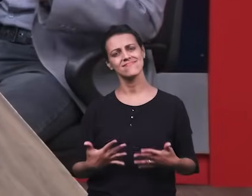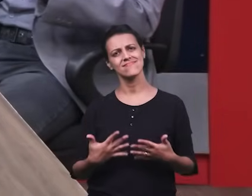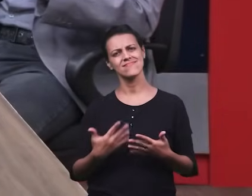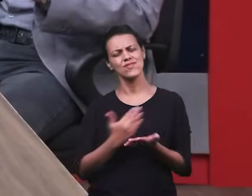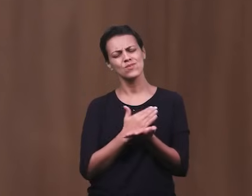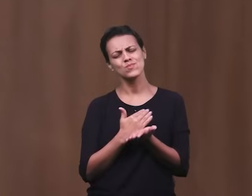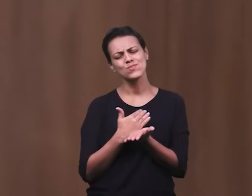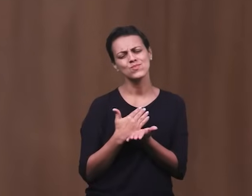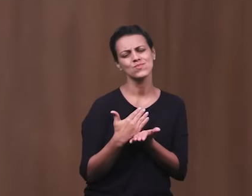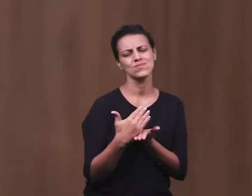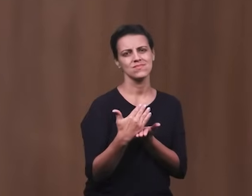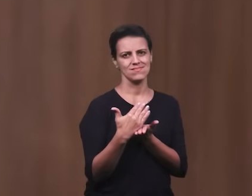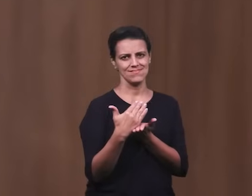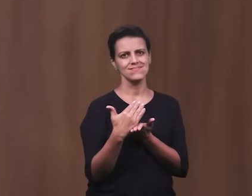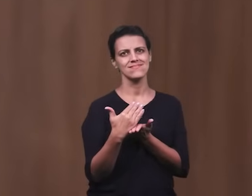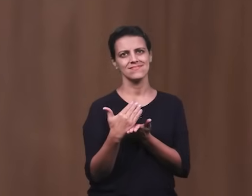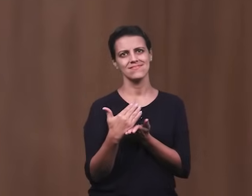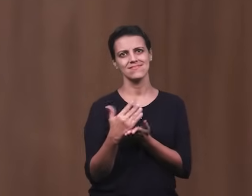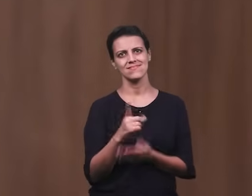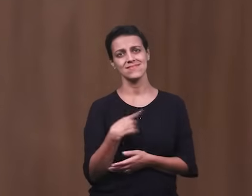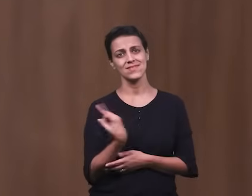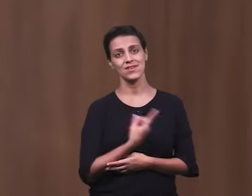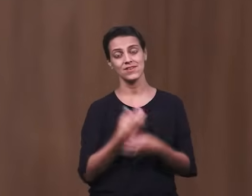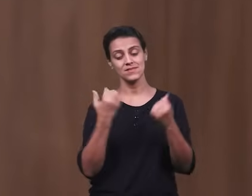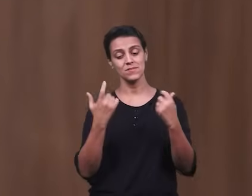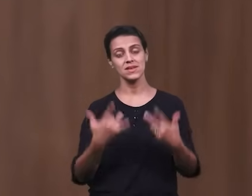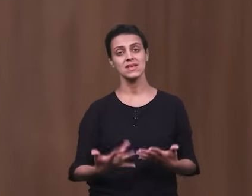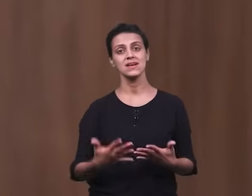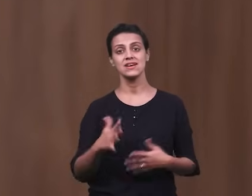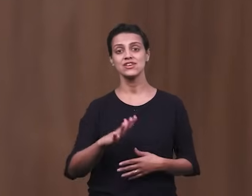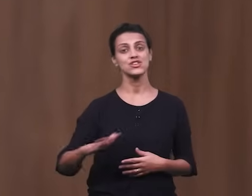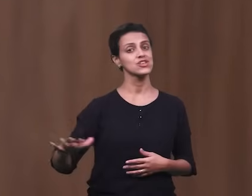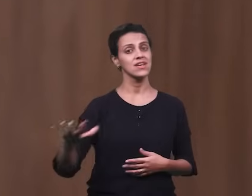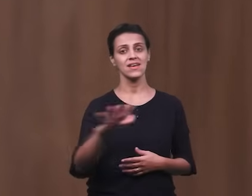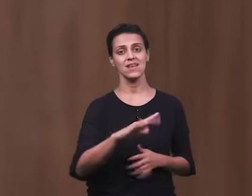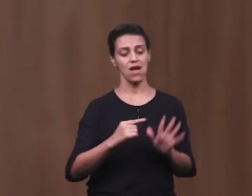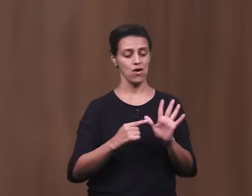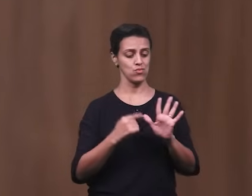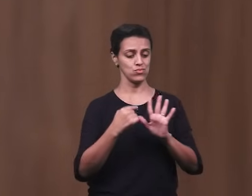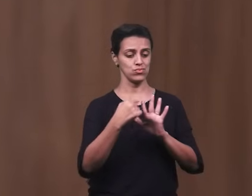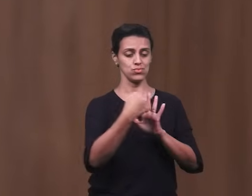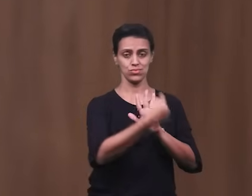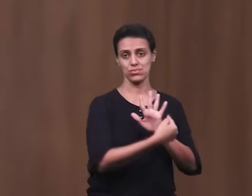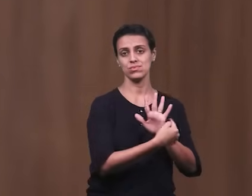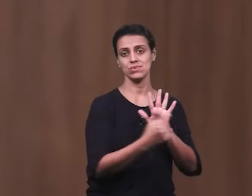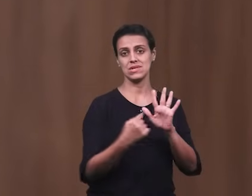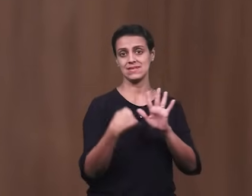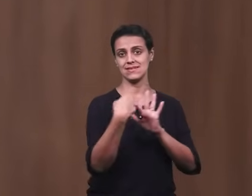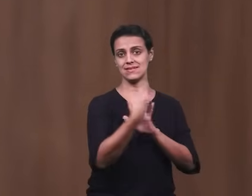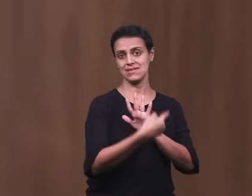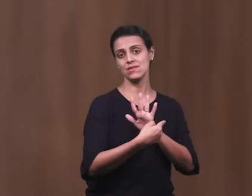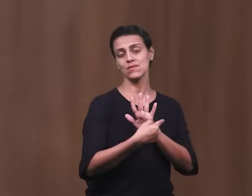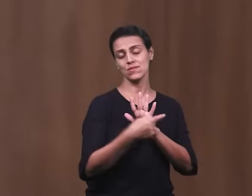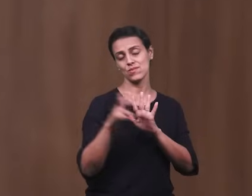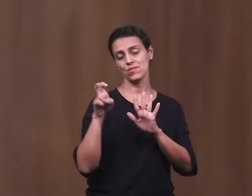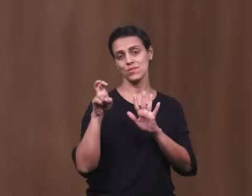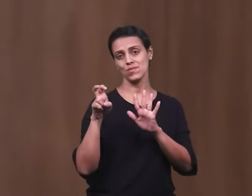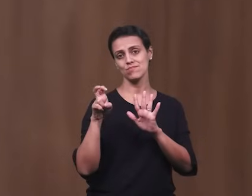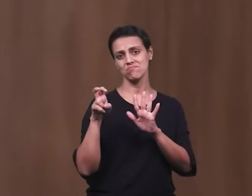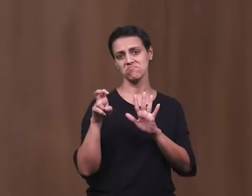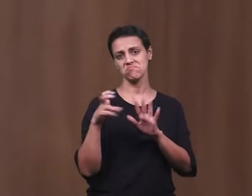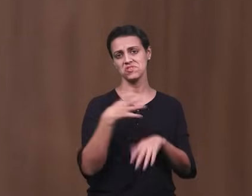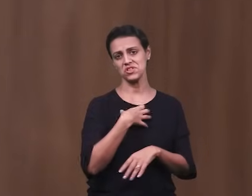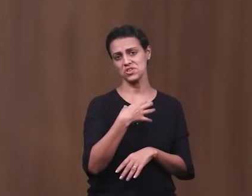digamos, introdutório. Então, nós falamos aqui de uma maneira geral a respeito de todos os órgãos dos sentidos, demos